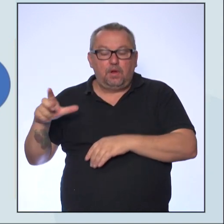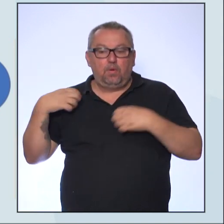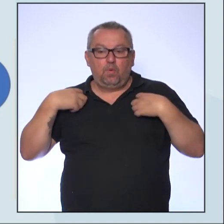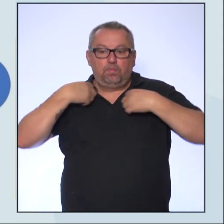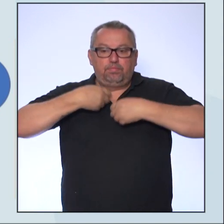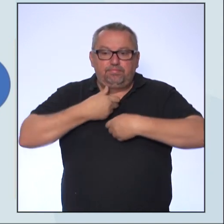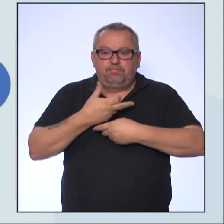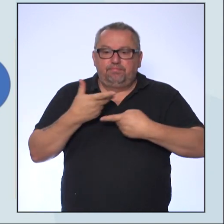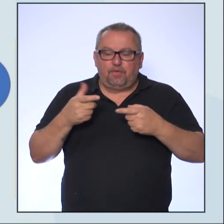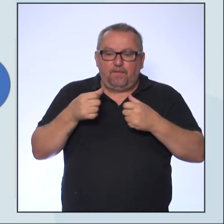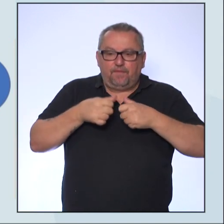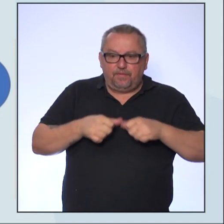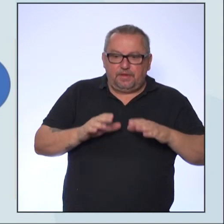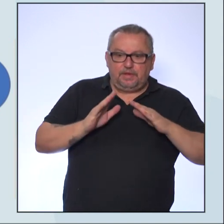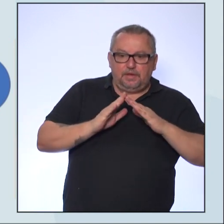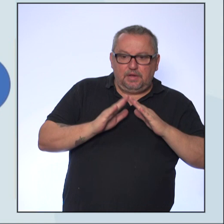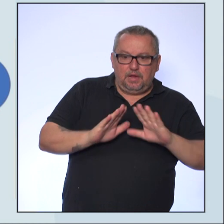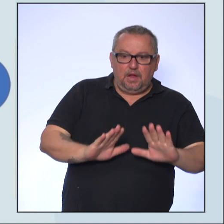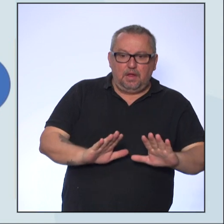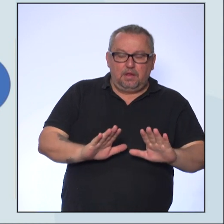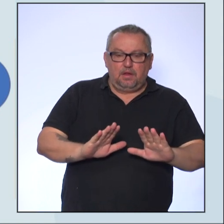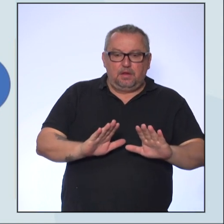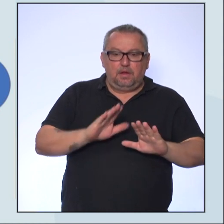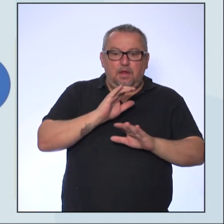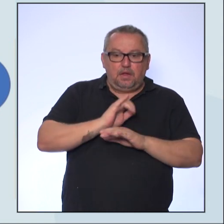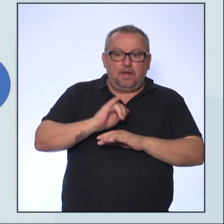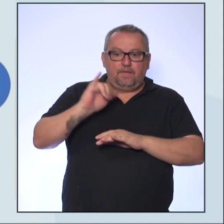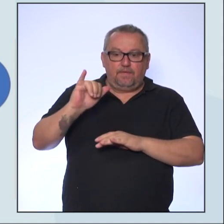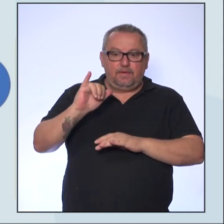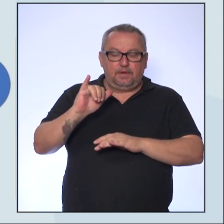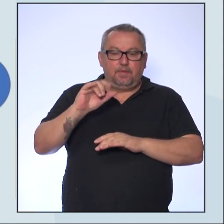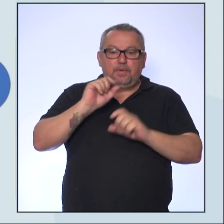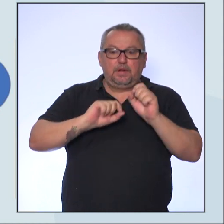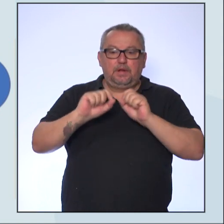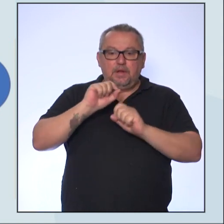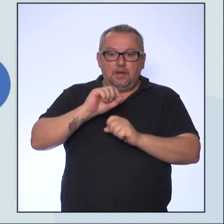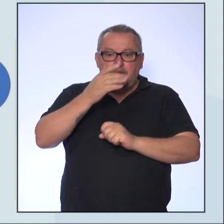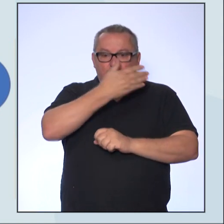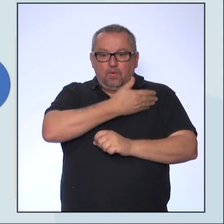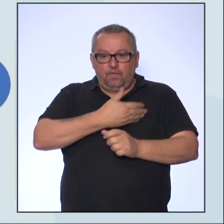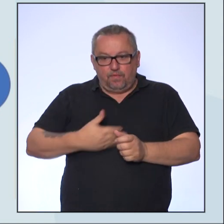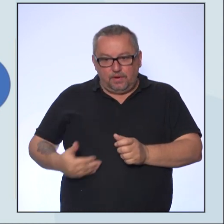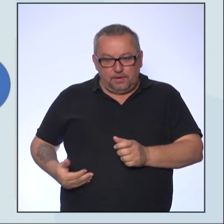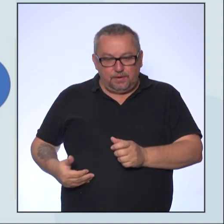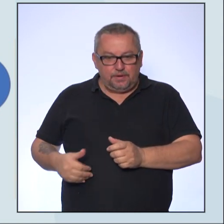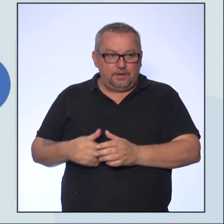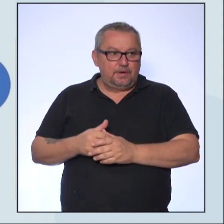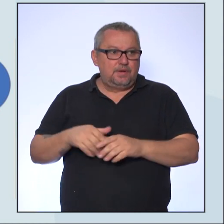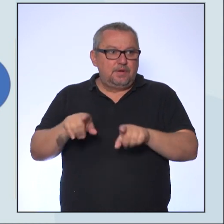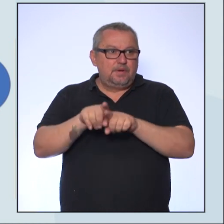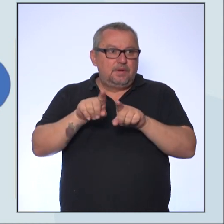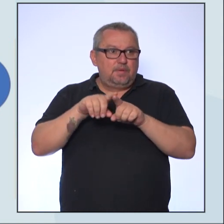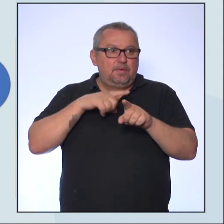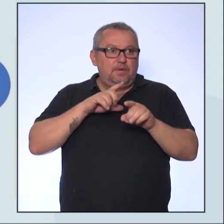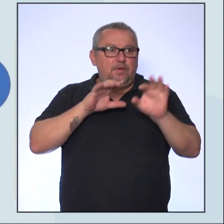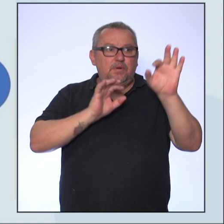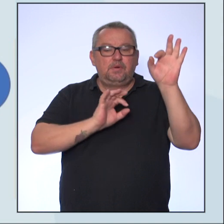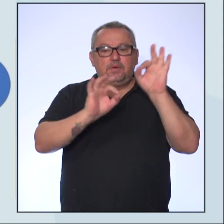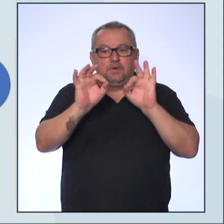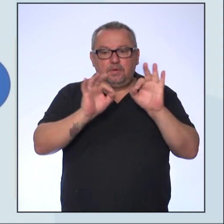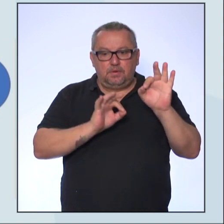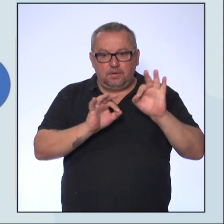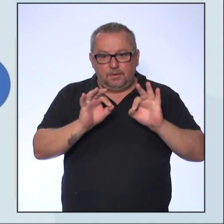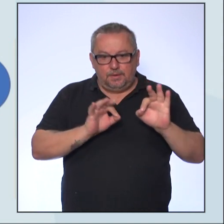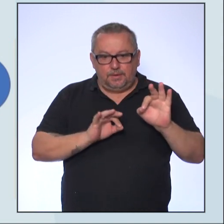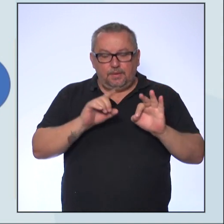coisas importantes. E notifica o caso. Notifica o caso para quê? Para as autoridades, né? Para a gente ter um controle,